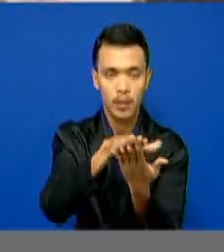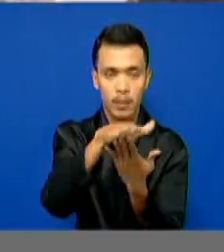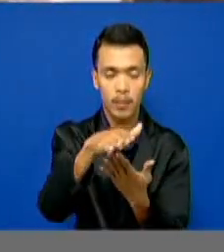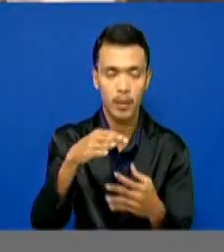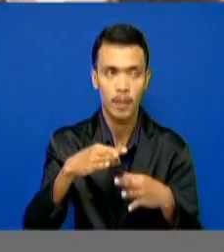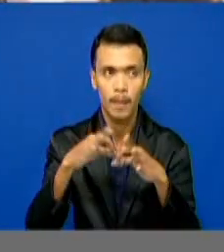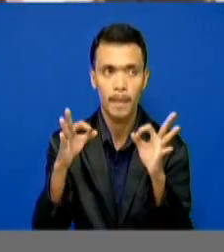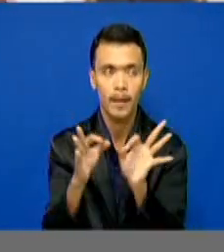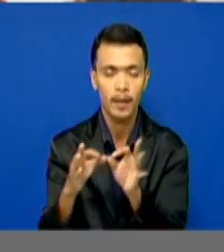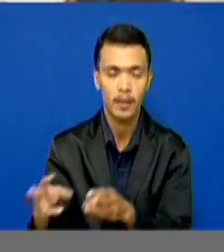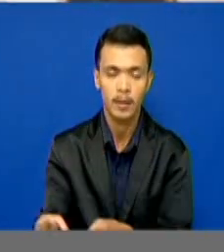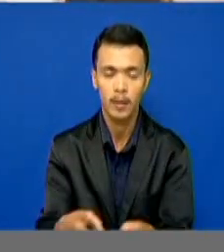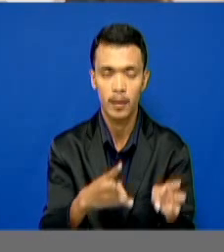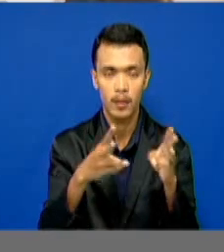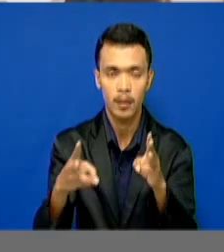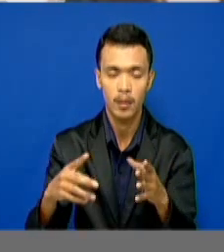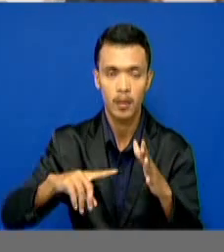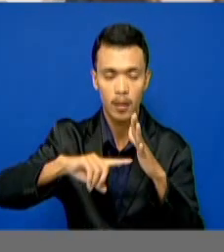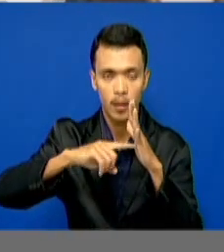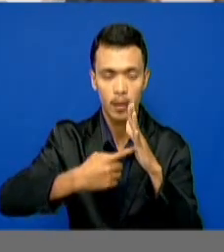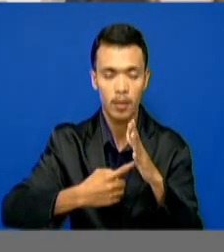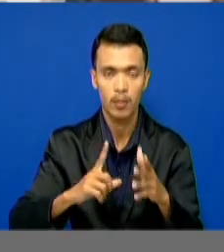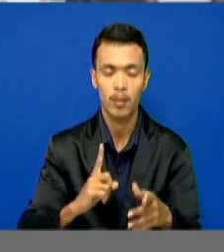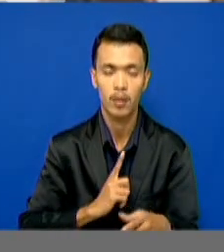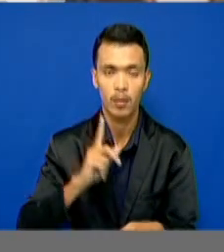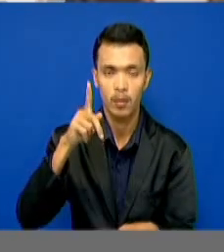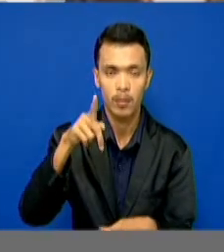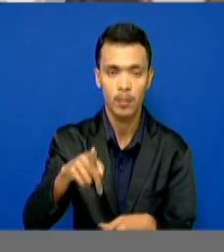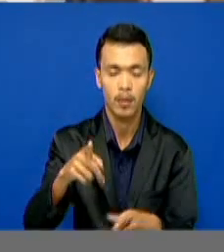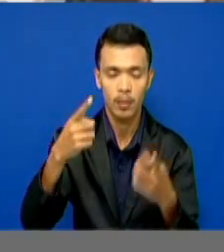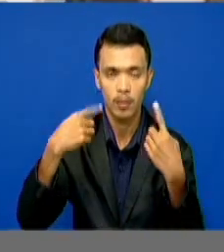Ateru estrada ne hauhuhu si Vila Los Palos bato